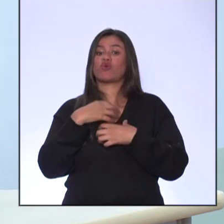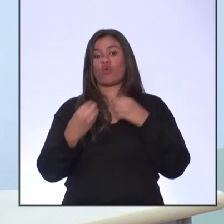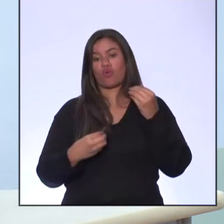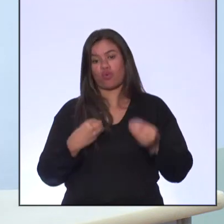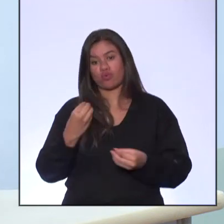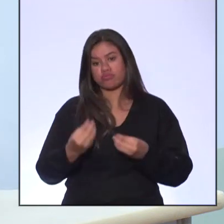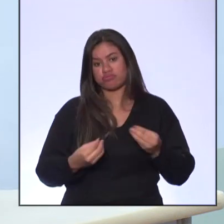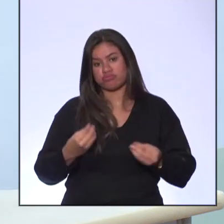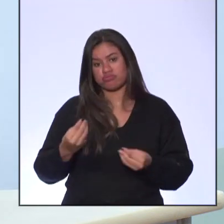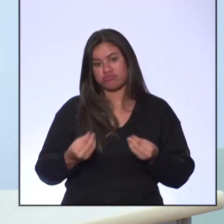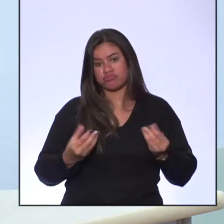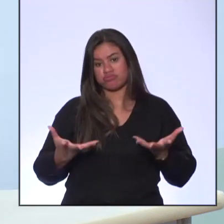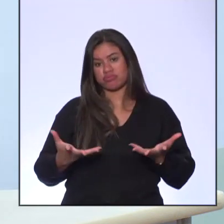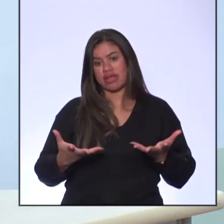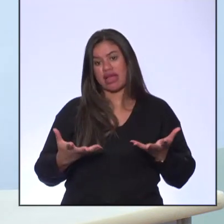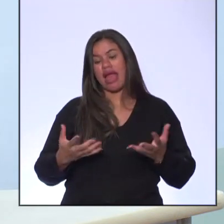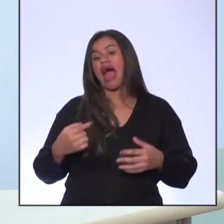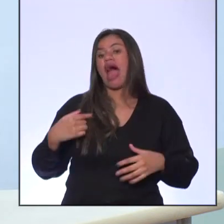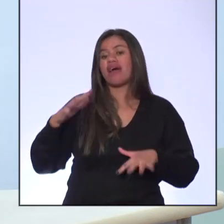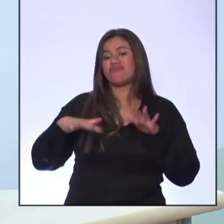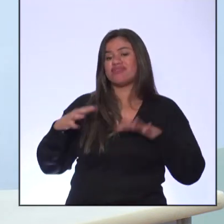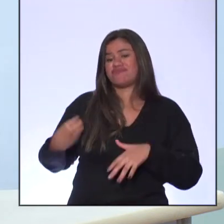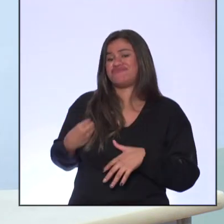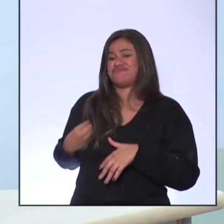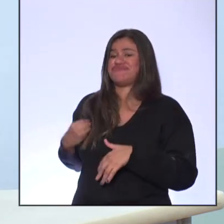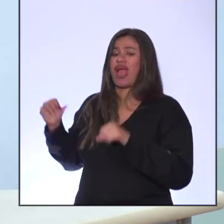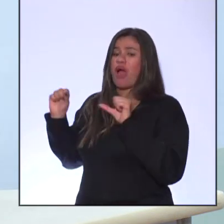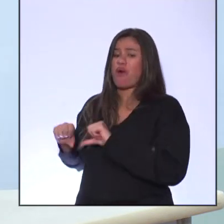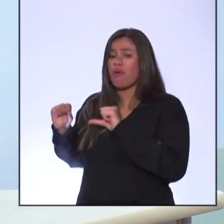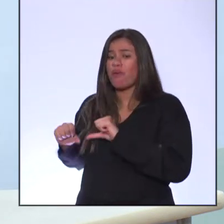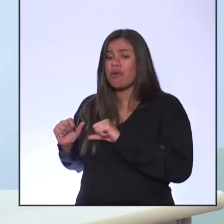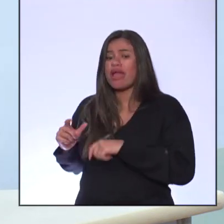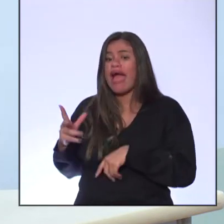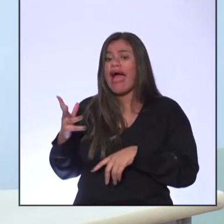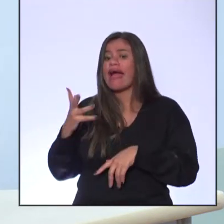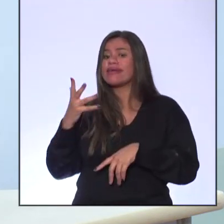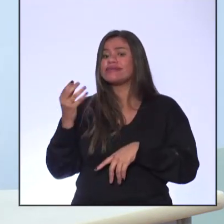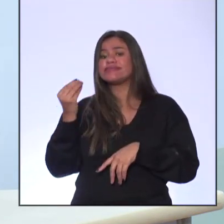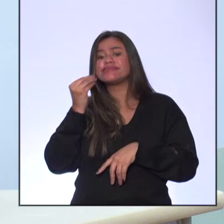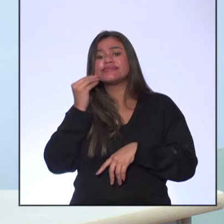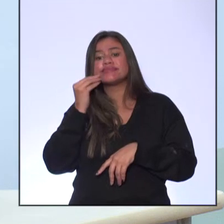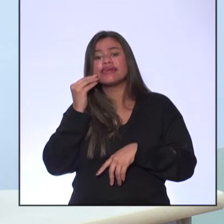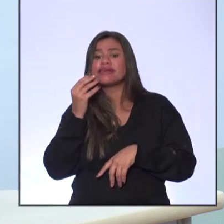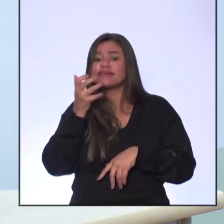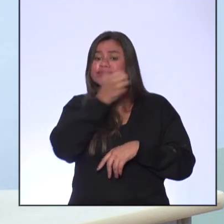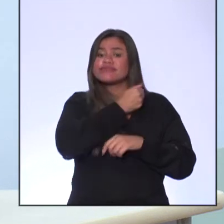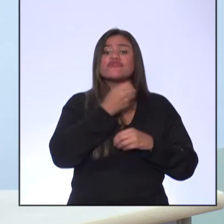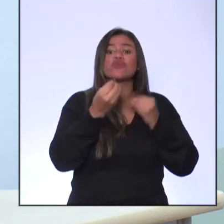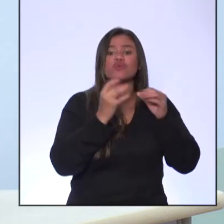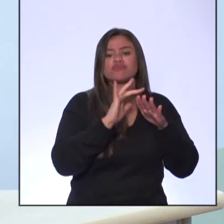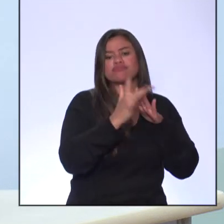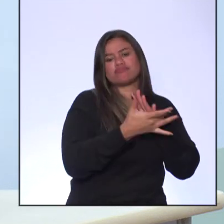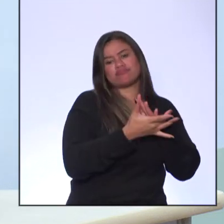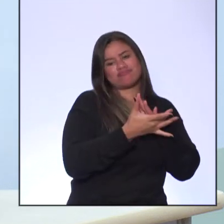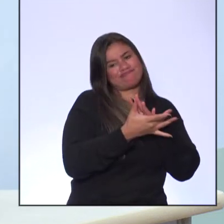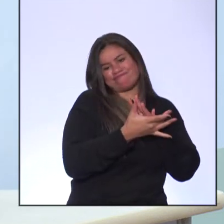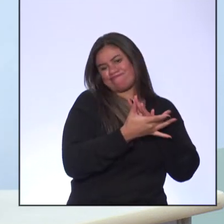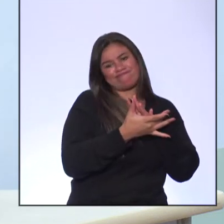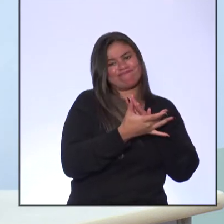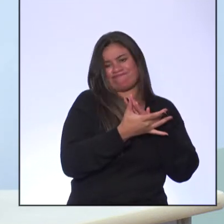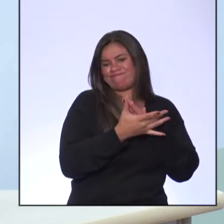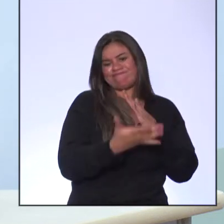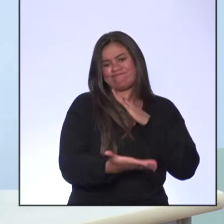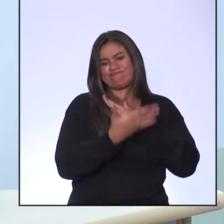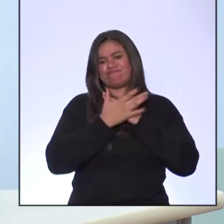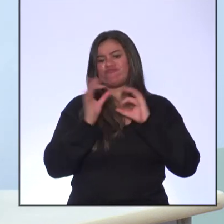redes sociais como uma válvula de escape, compreendendo que esse não é o caminho para a gente lidar melhor com as situações. Então, no momento em